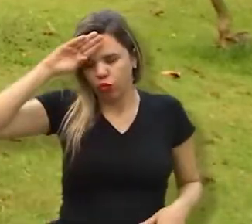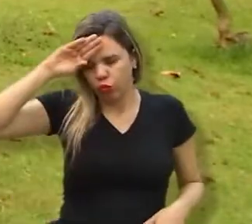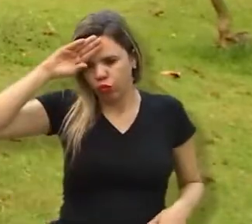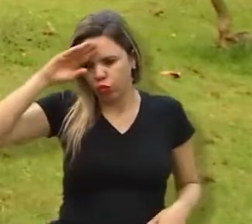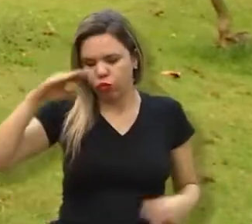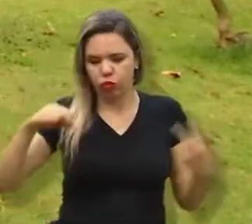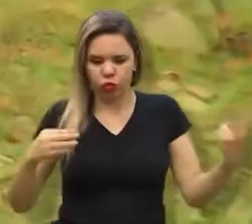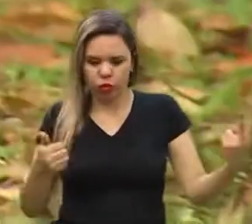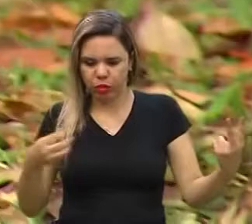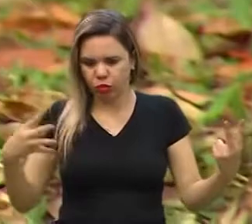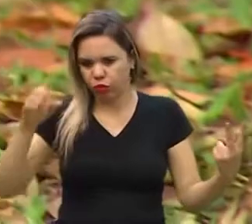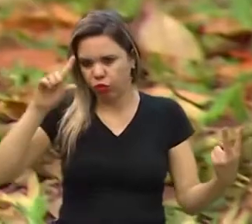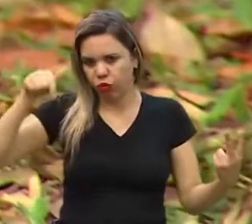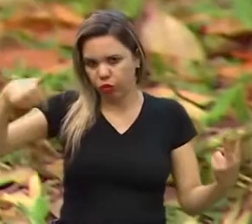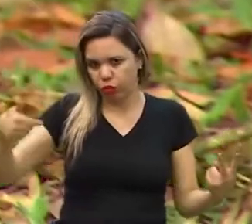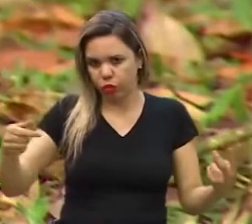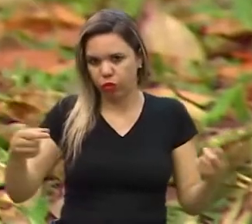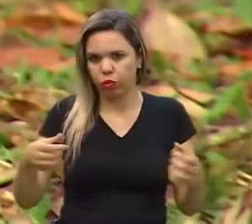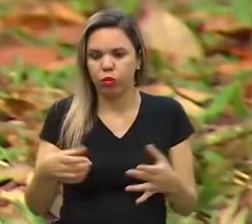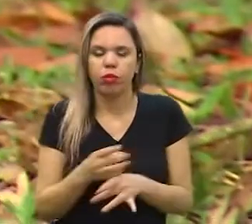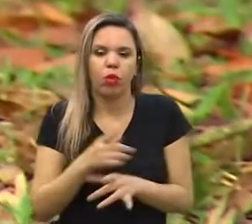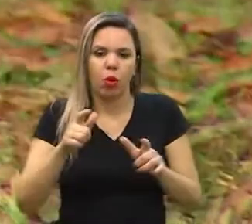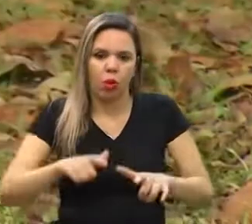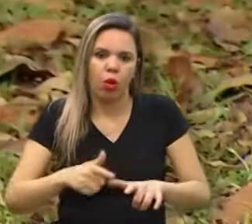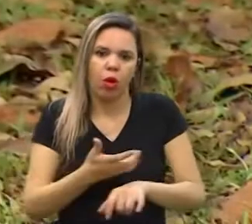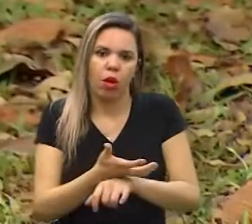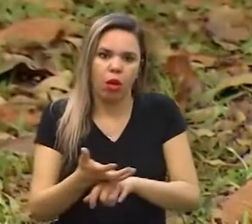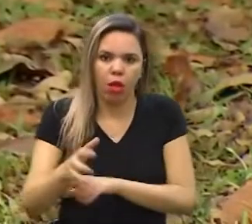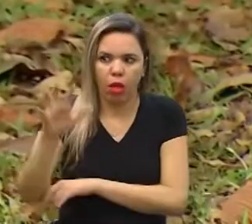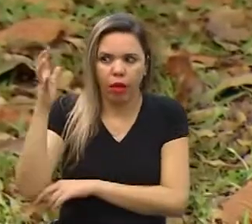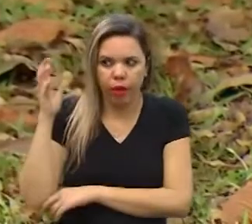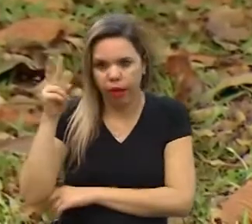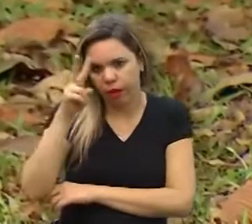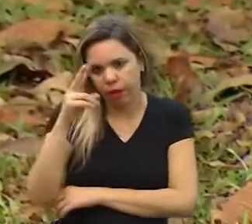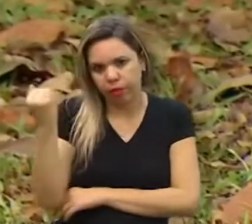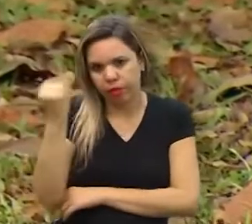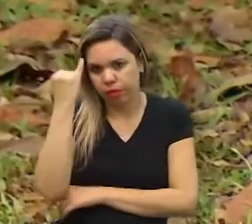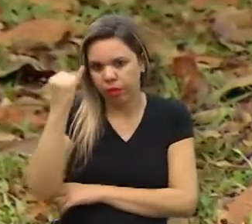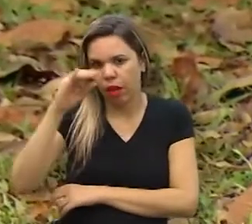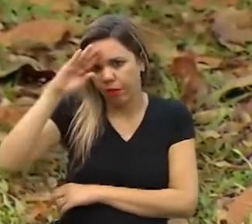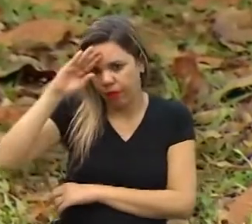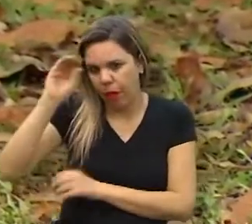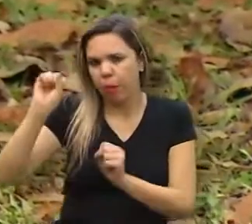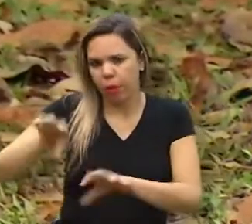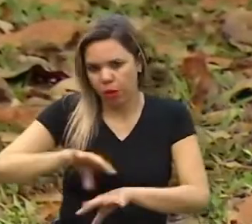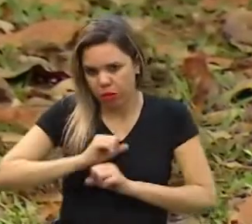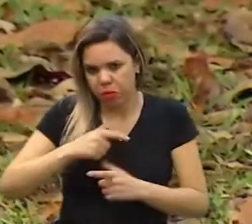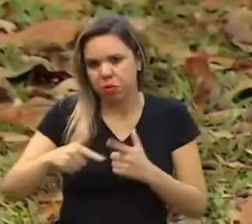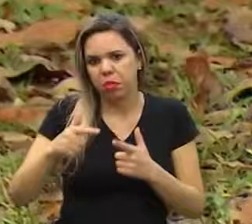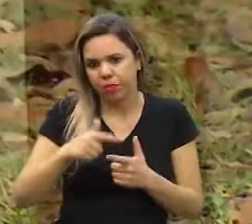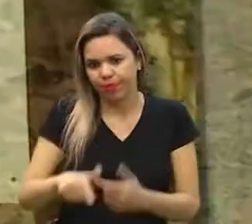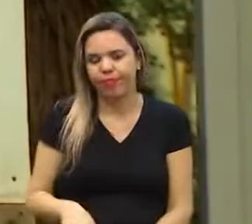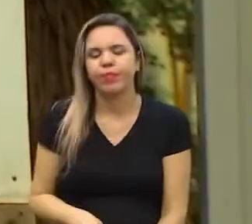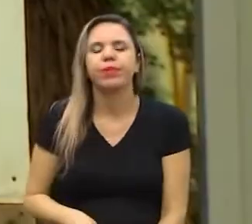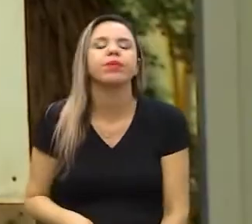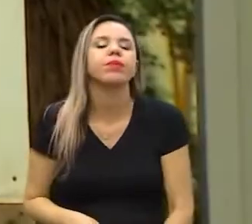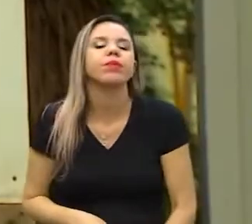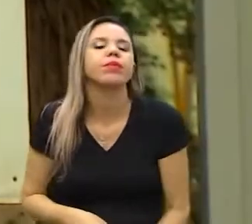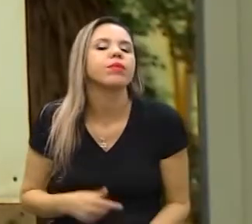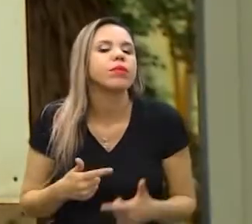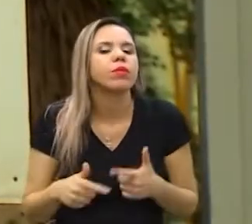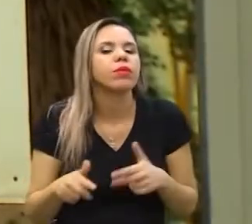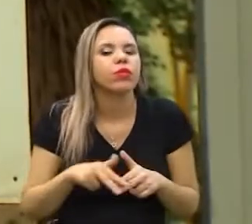tendo febre de 2 a 14 dias depois dessa exposição à área verde, é importante lembrar que a maculosa pode ser